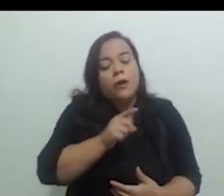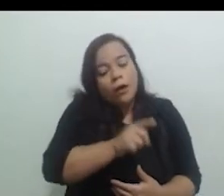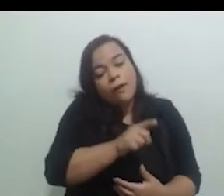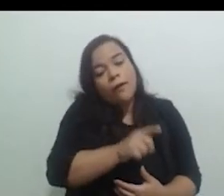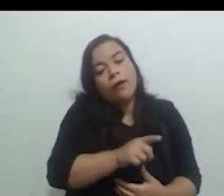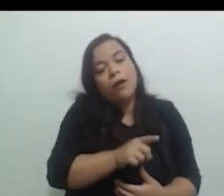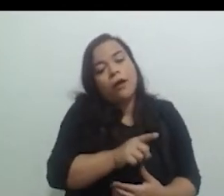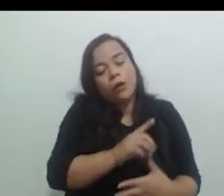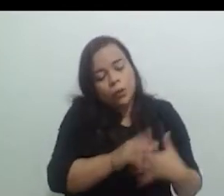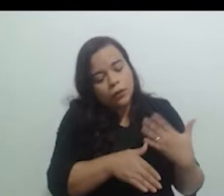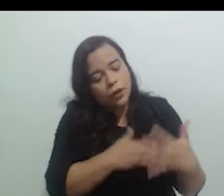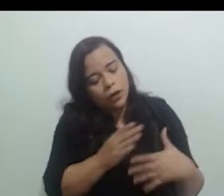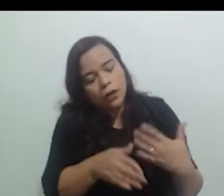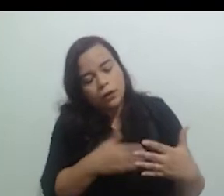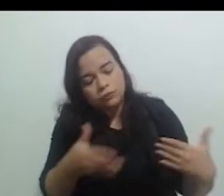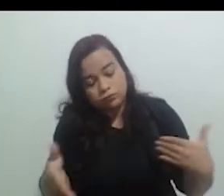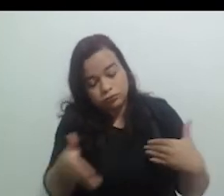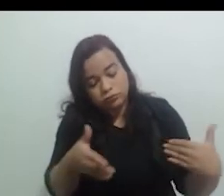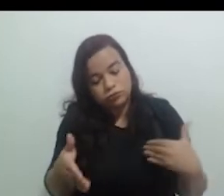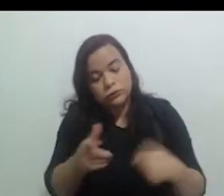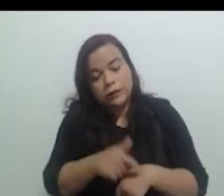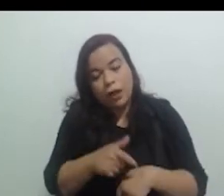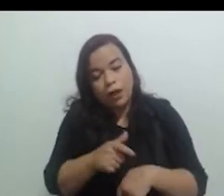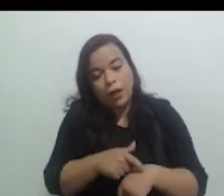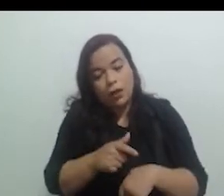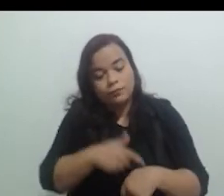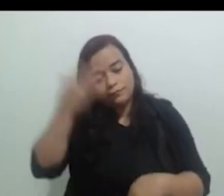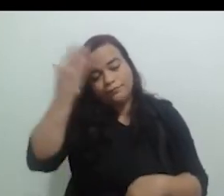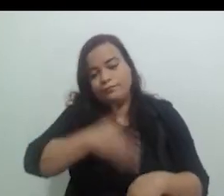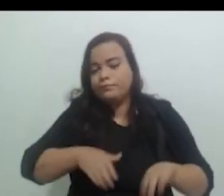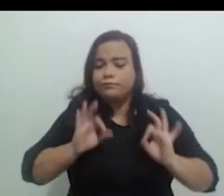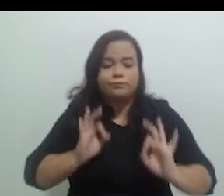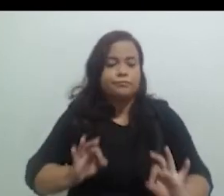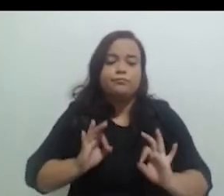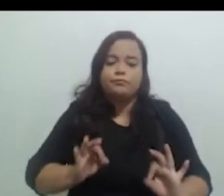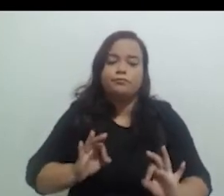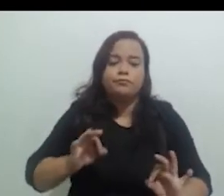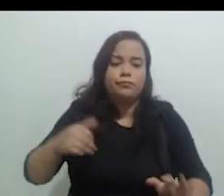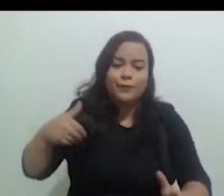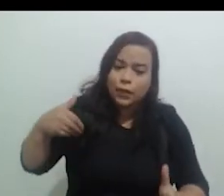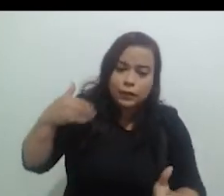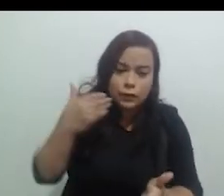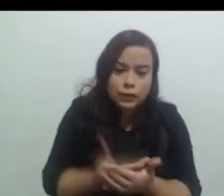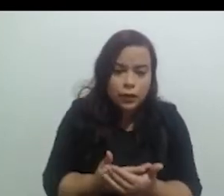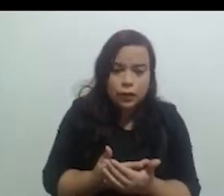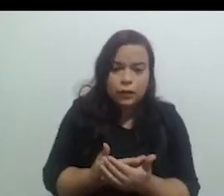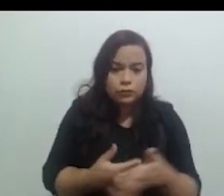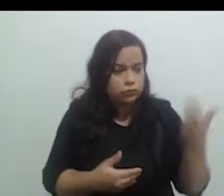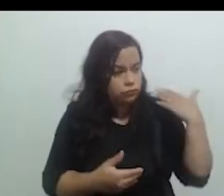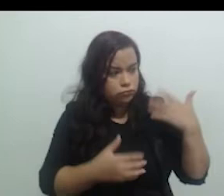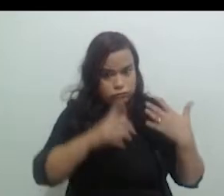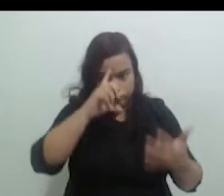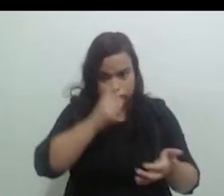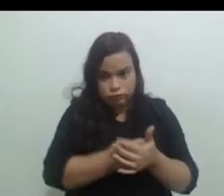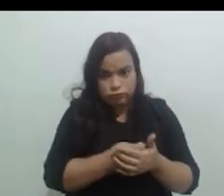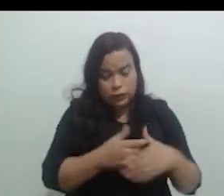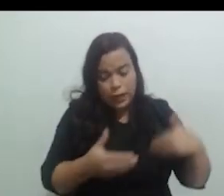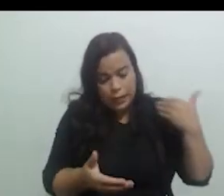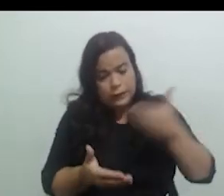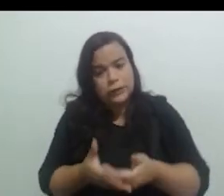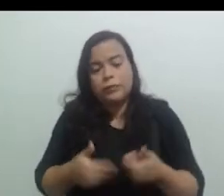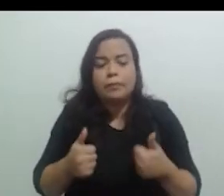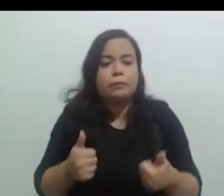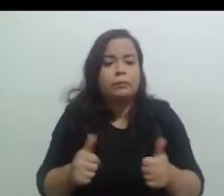Portanto, consubstanciada está a rigidez da sentença. Mais adiante, a parte autora alega que